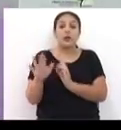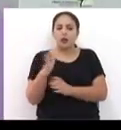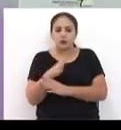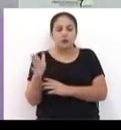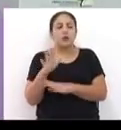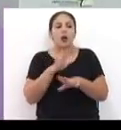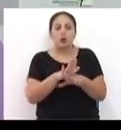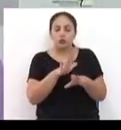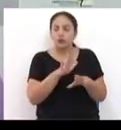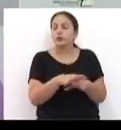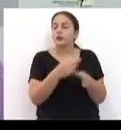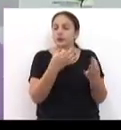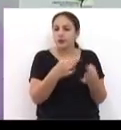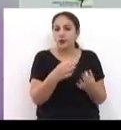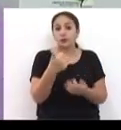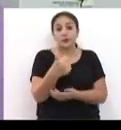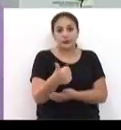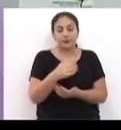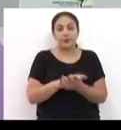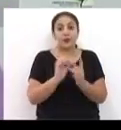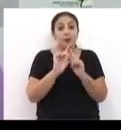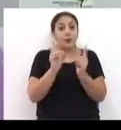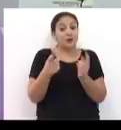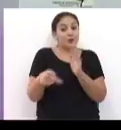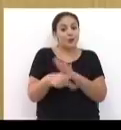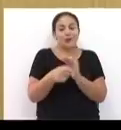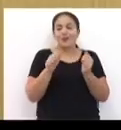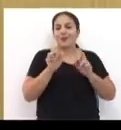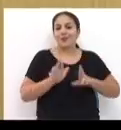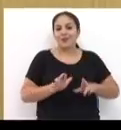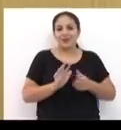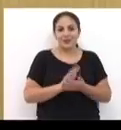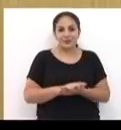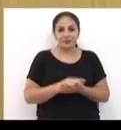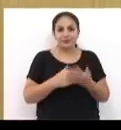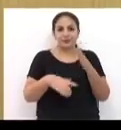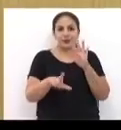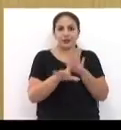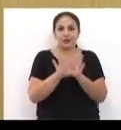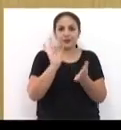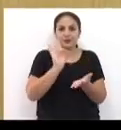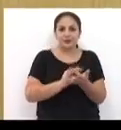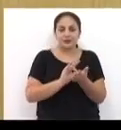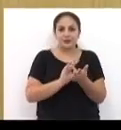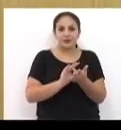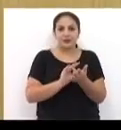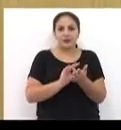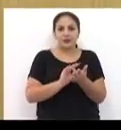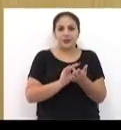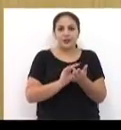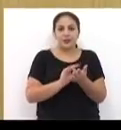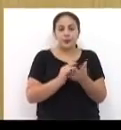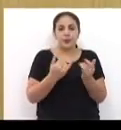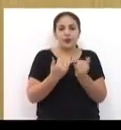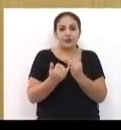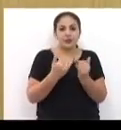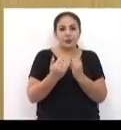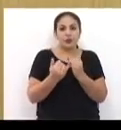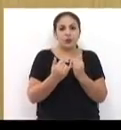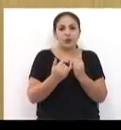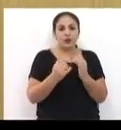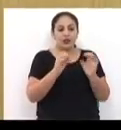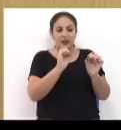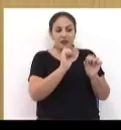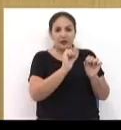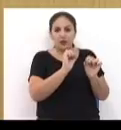um socorro exemplar, mas não são da área. Lei que regulariza edificações em desacordo com o Código de